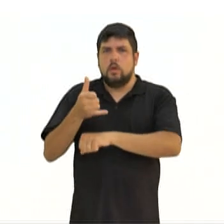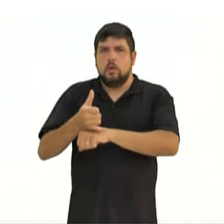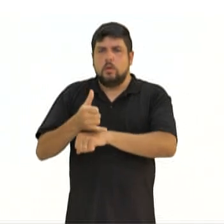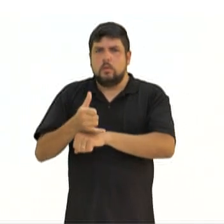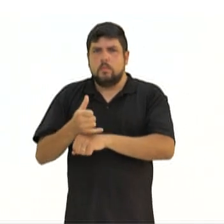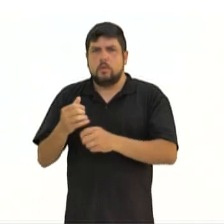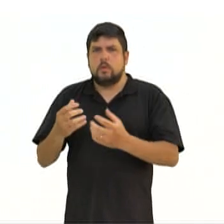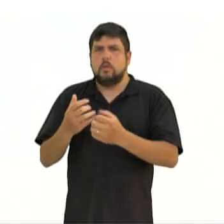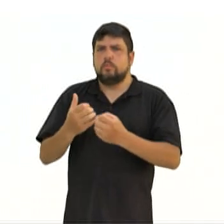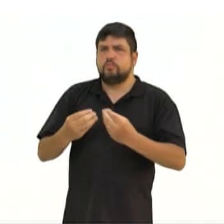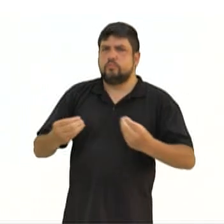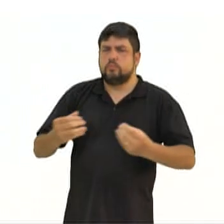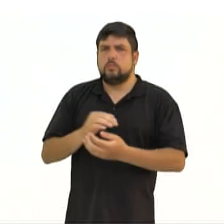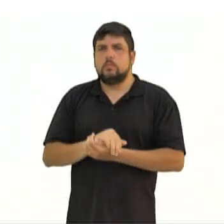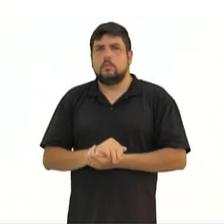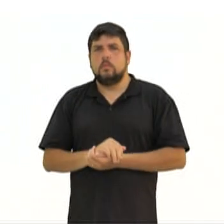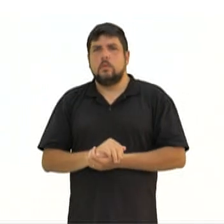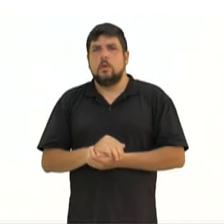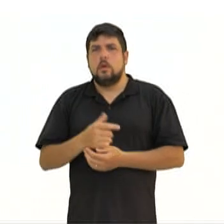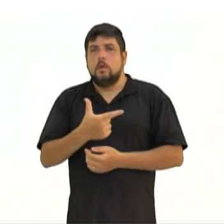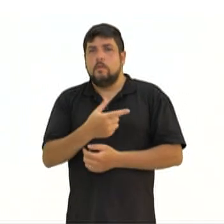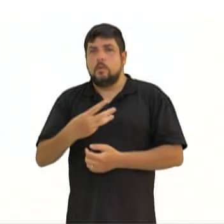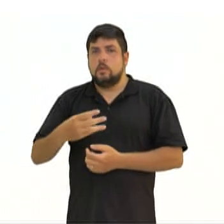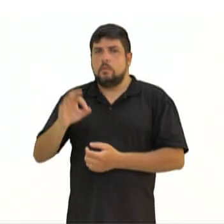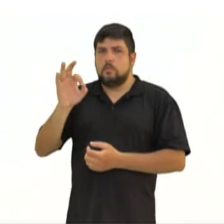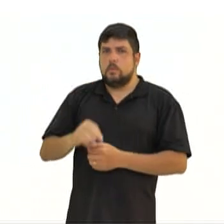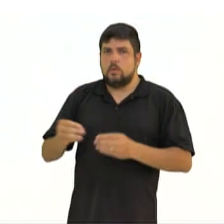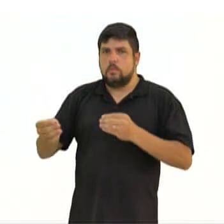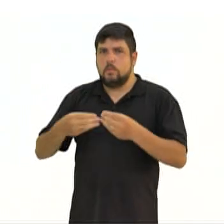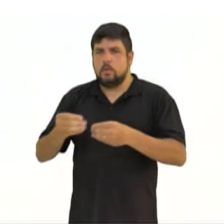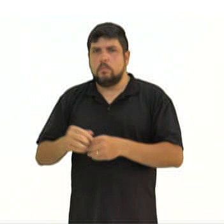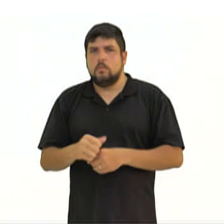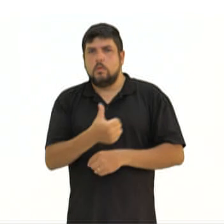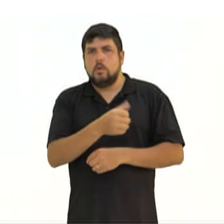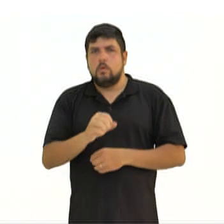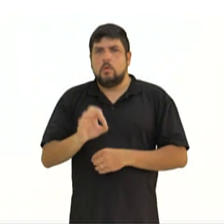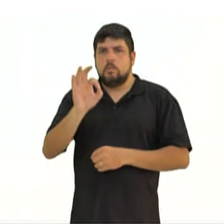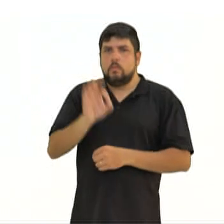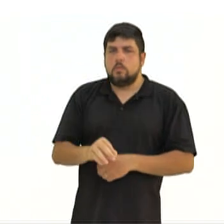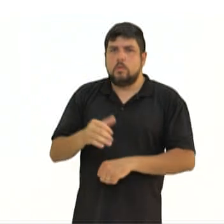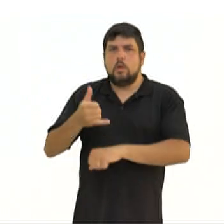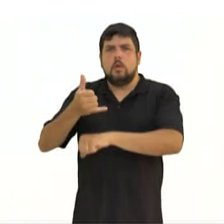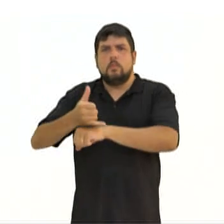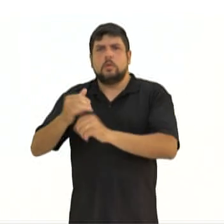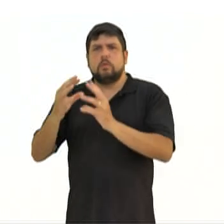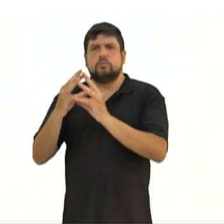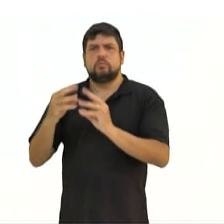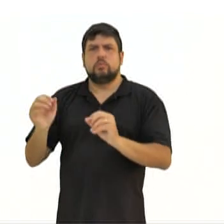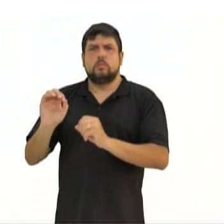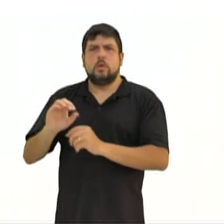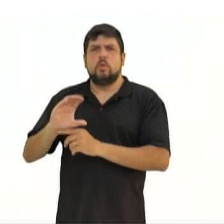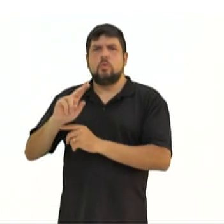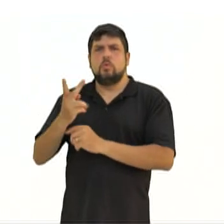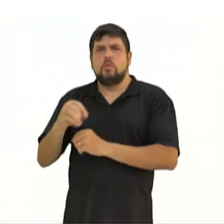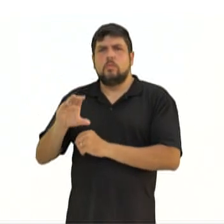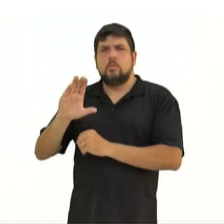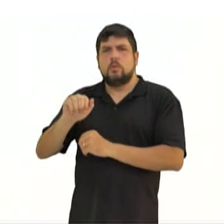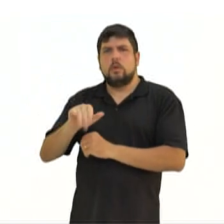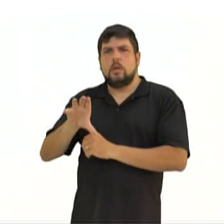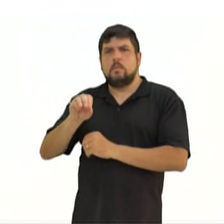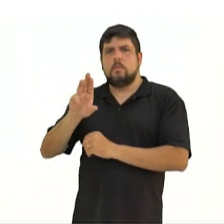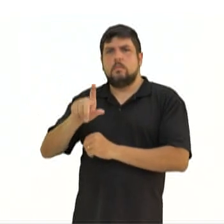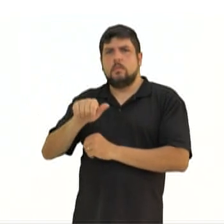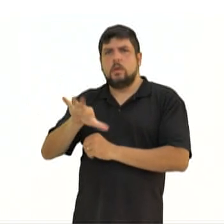ferrosos, 23% são plásticos, 18% são metais não ferrosos, como chumbo, cádmio, belírio e